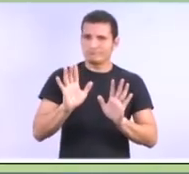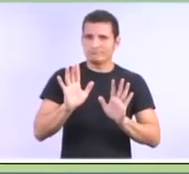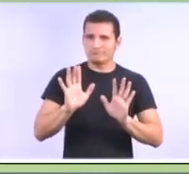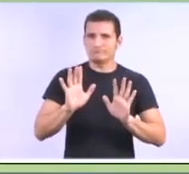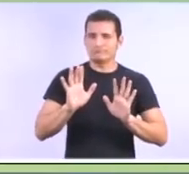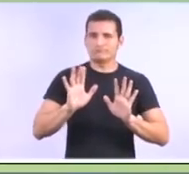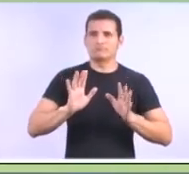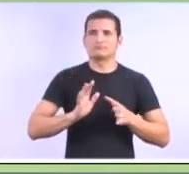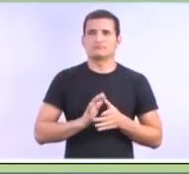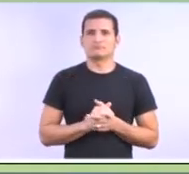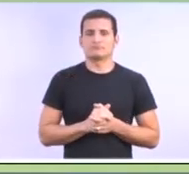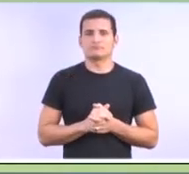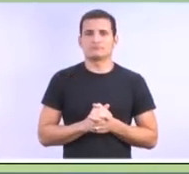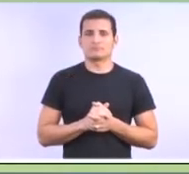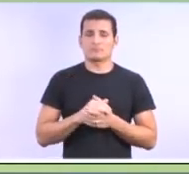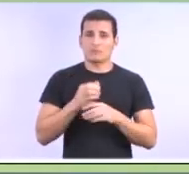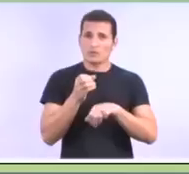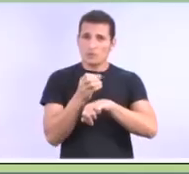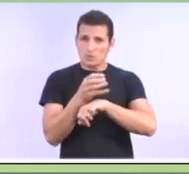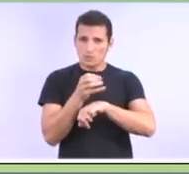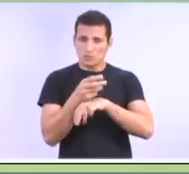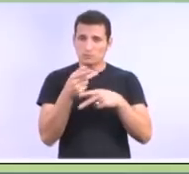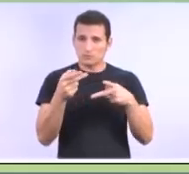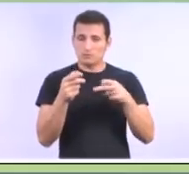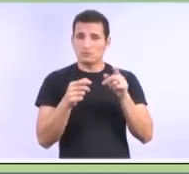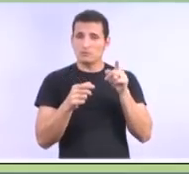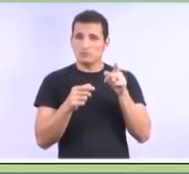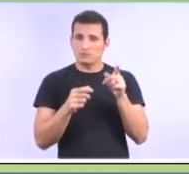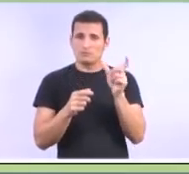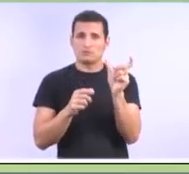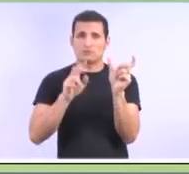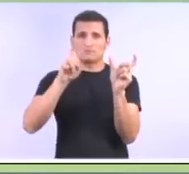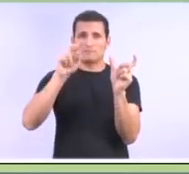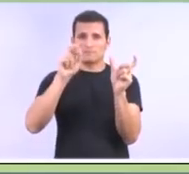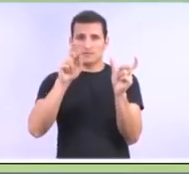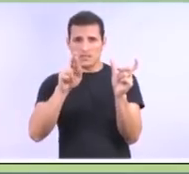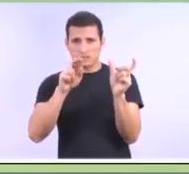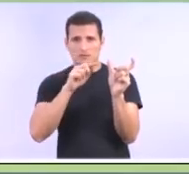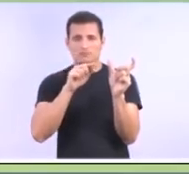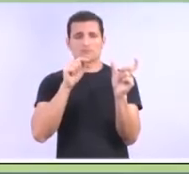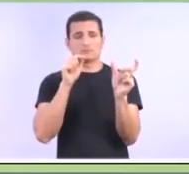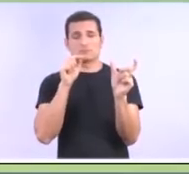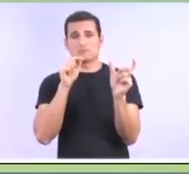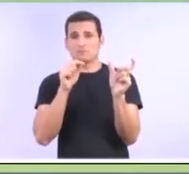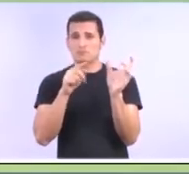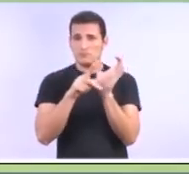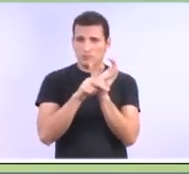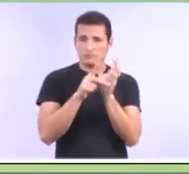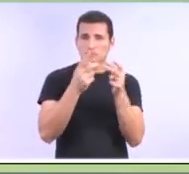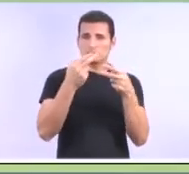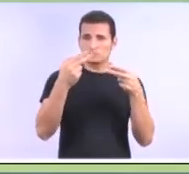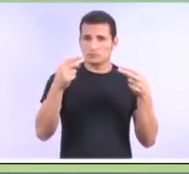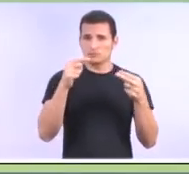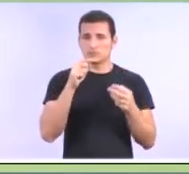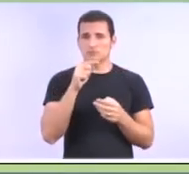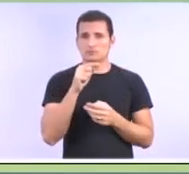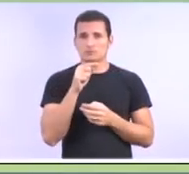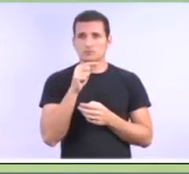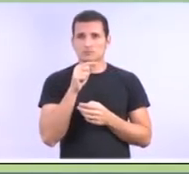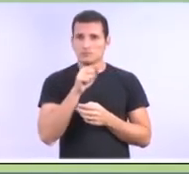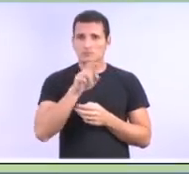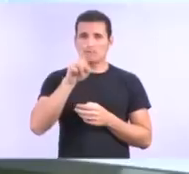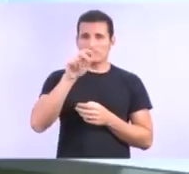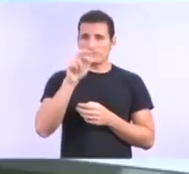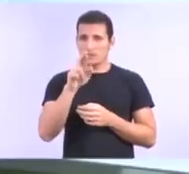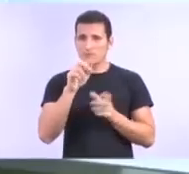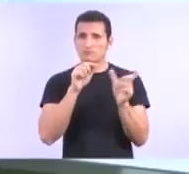estruturada. Na orientação objeto, aquela variável, quando faz parte de um objeto, ele faz parte, né, ela é uma variável